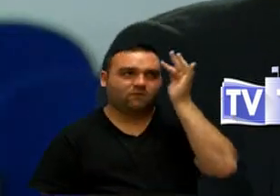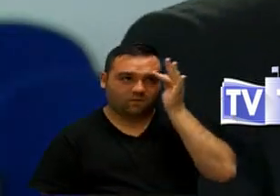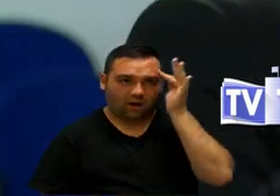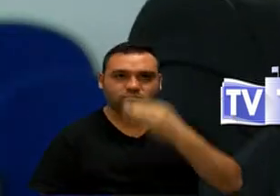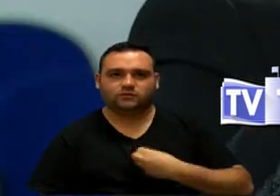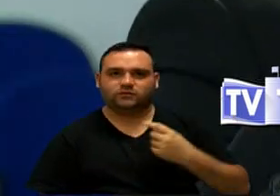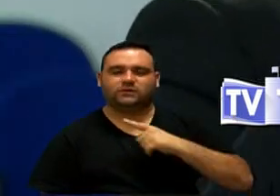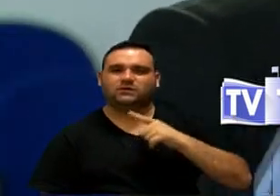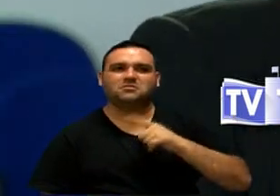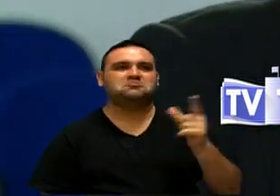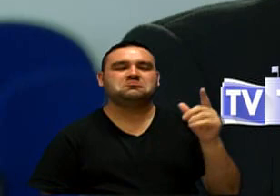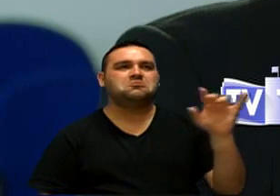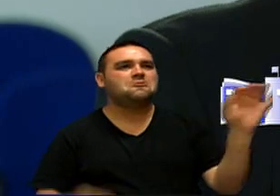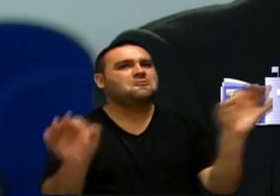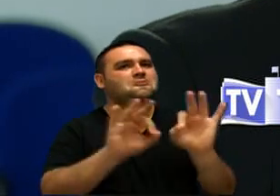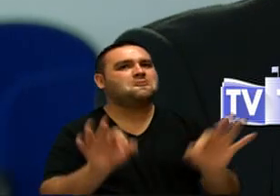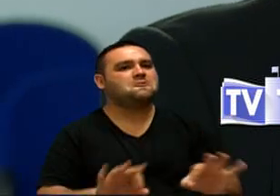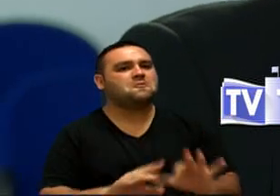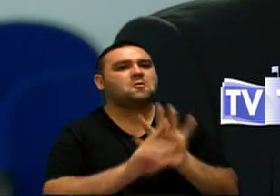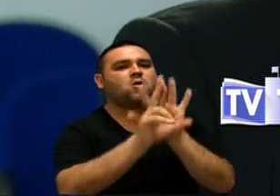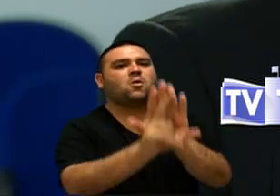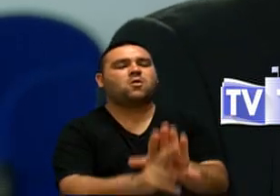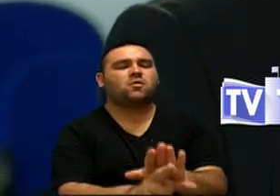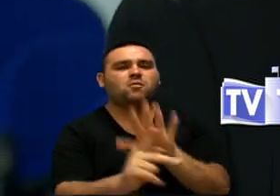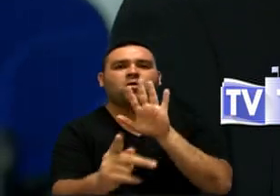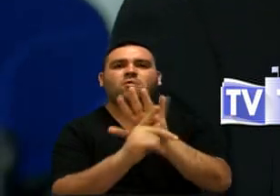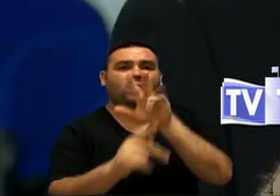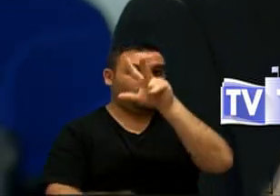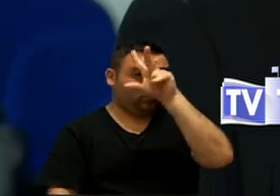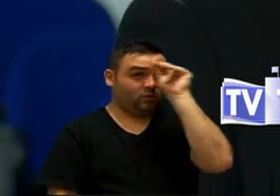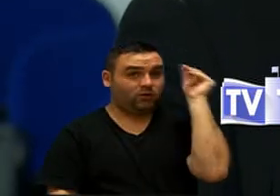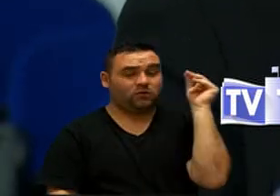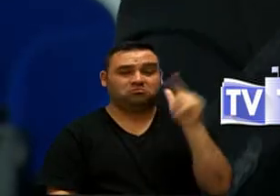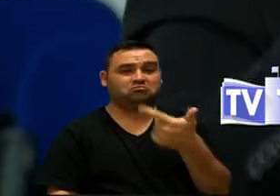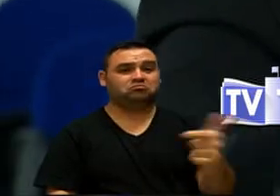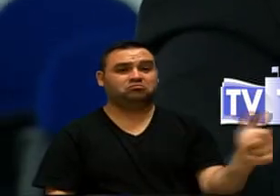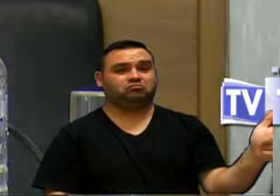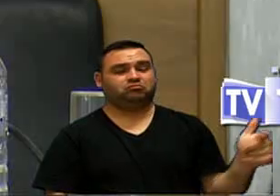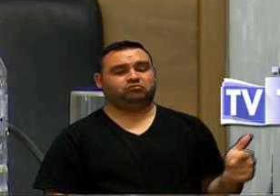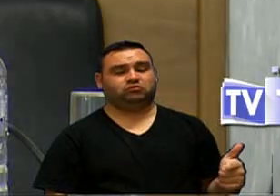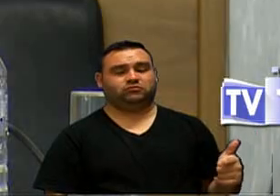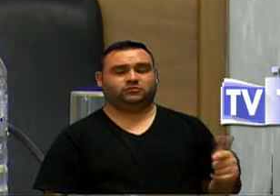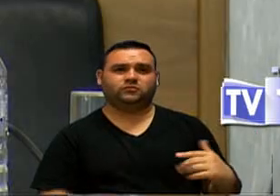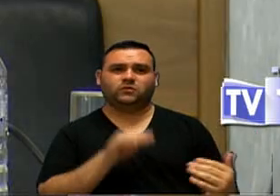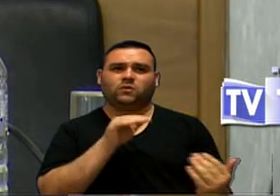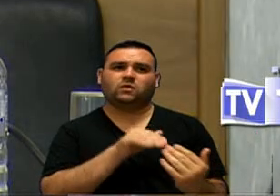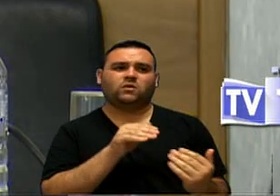estiveram presentes, e também não veio nenhum representante do Poder Executivo.